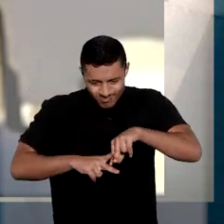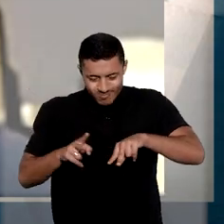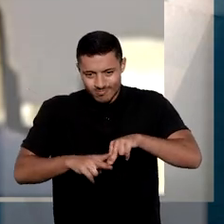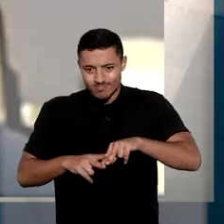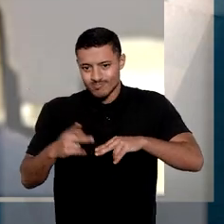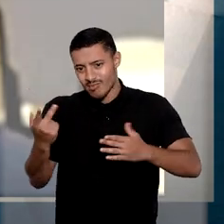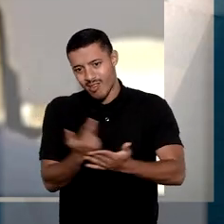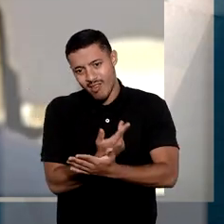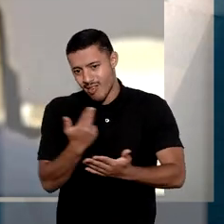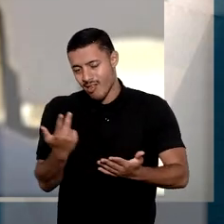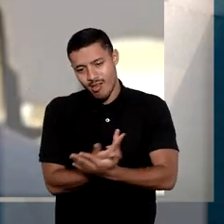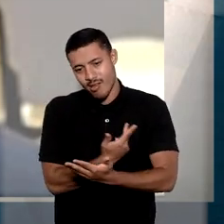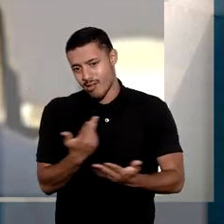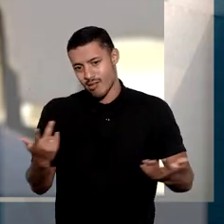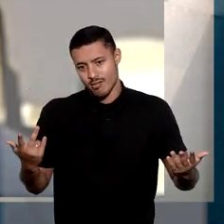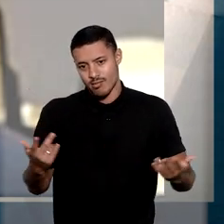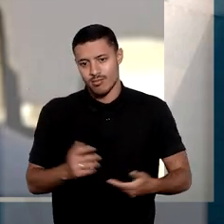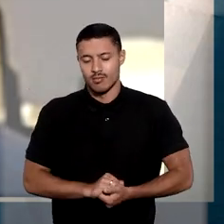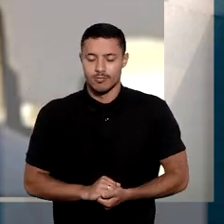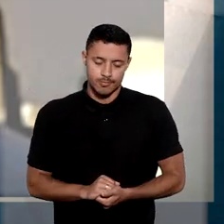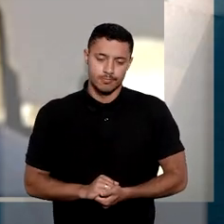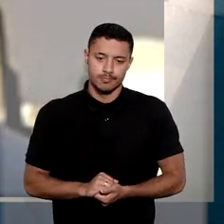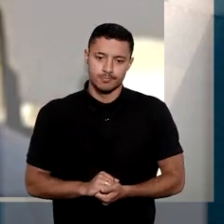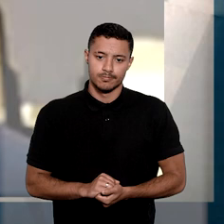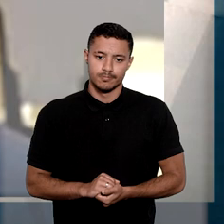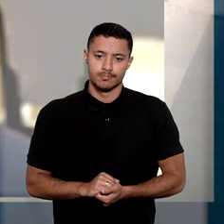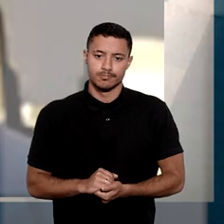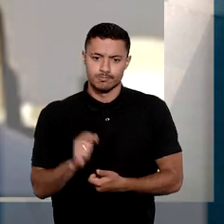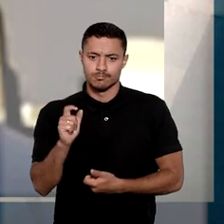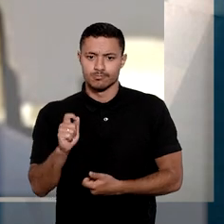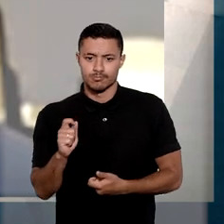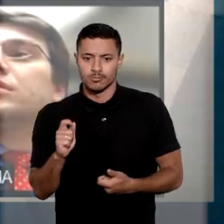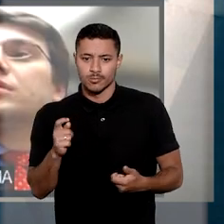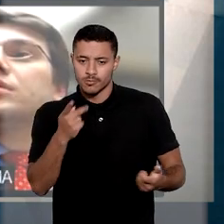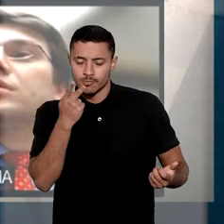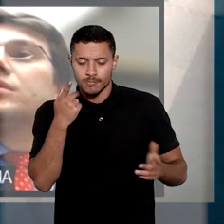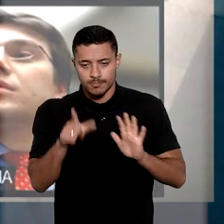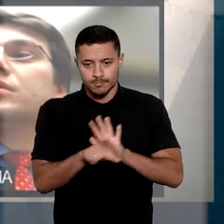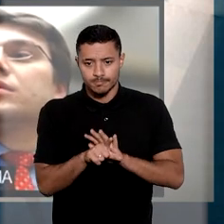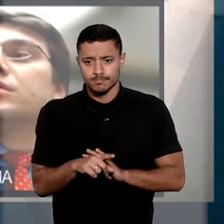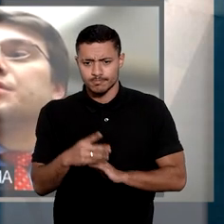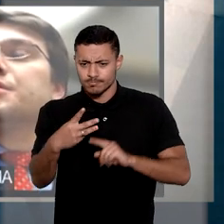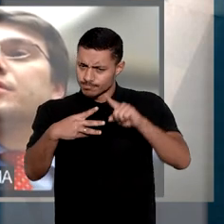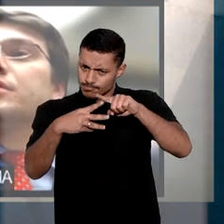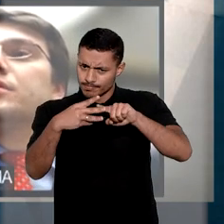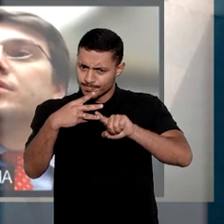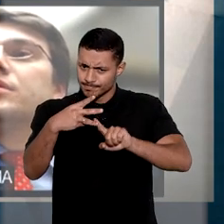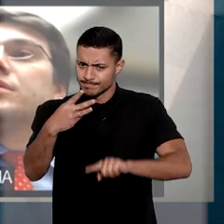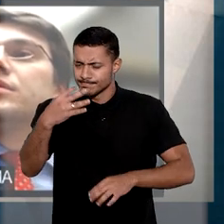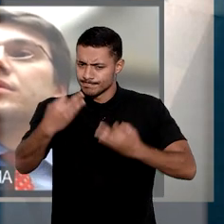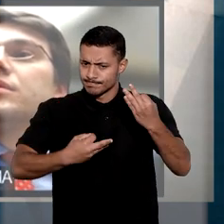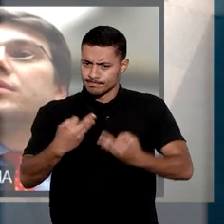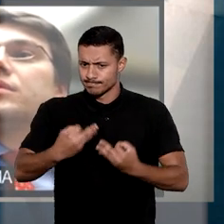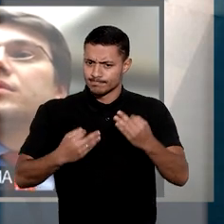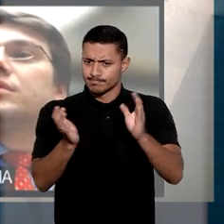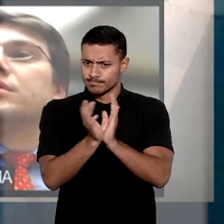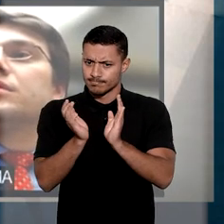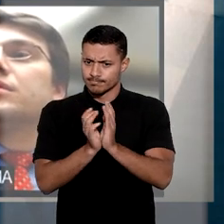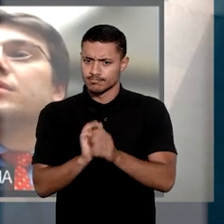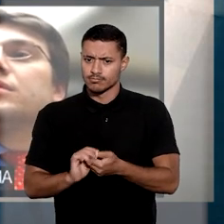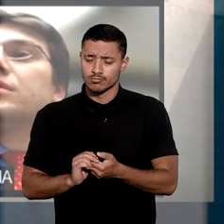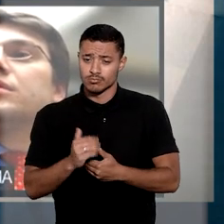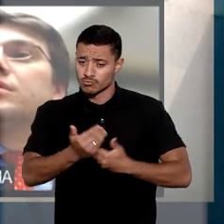modo absolutamente divorciado do que preconiza a lei. Nos três casos julgados pela sexta turma,